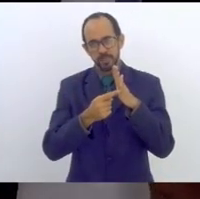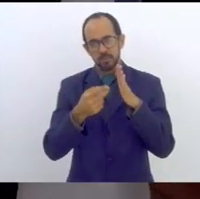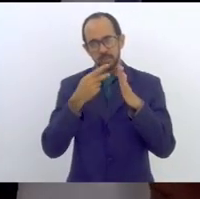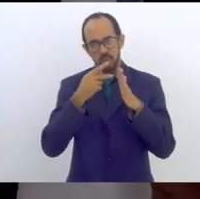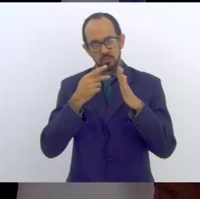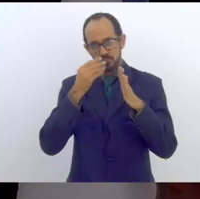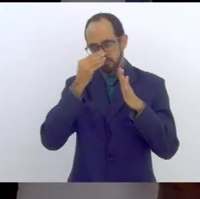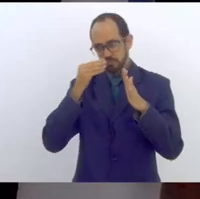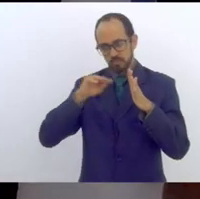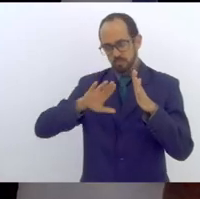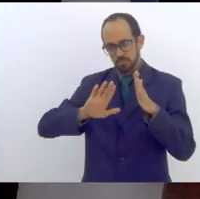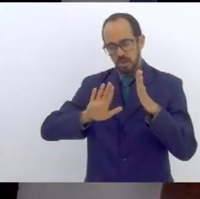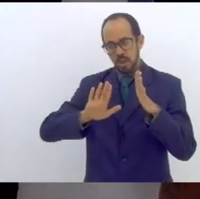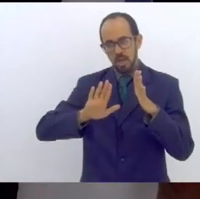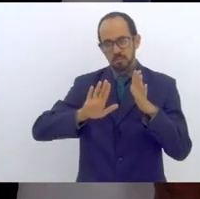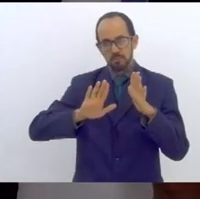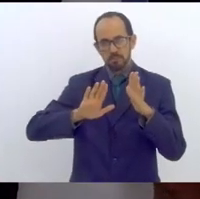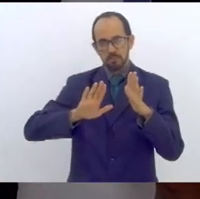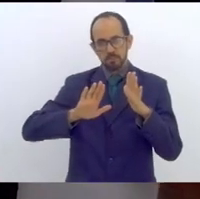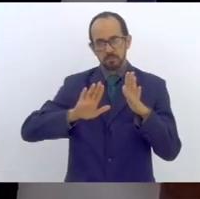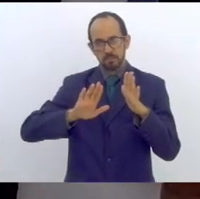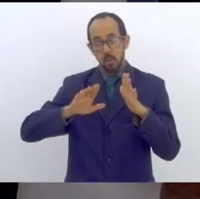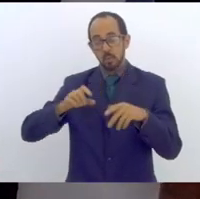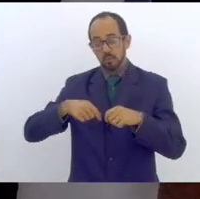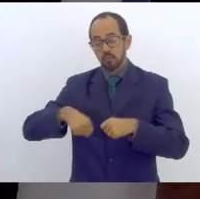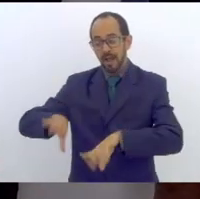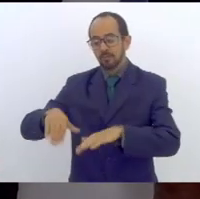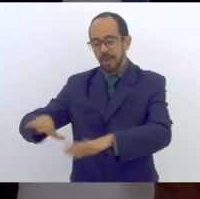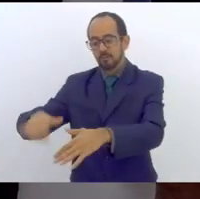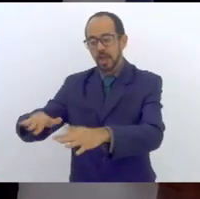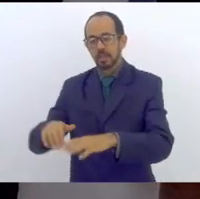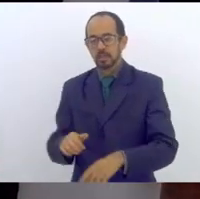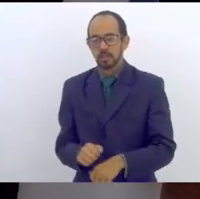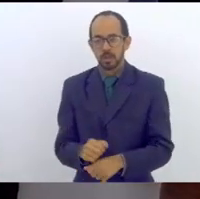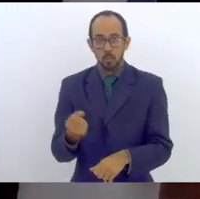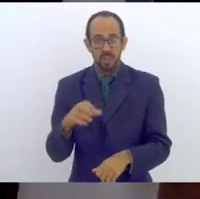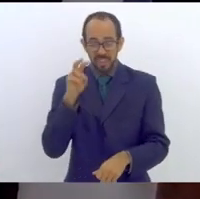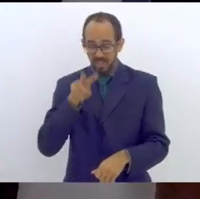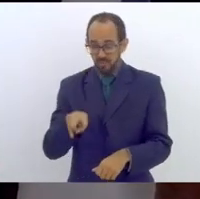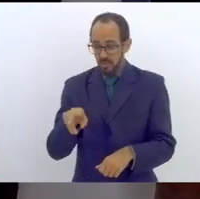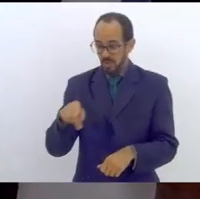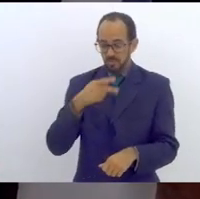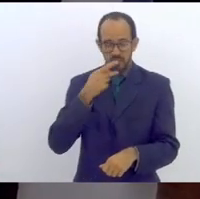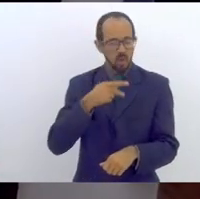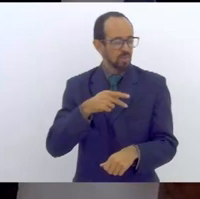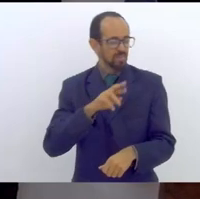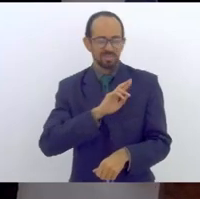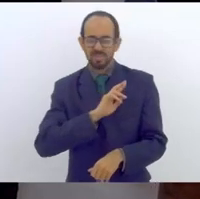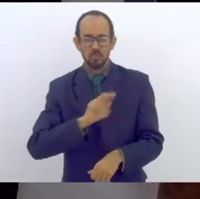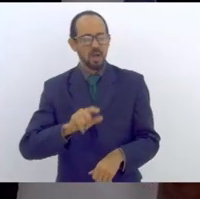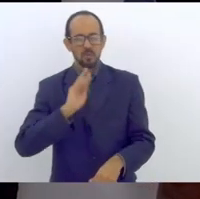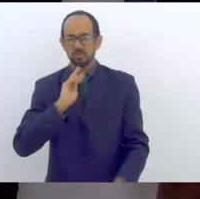eu falei vamos deixar e quando ele viu ele falou nossa não dá nem para dizer que é um ser humano falei é